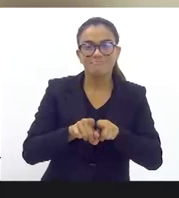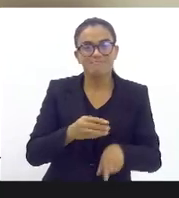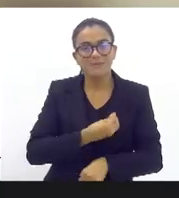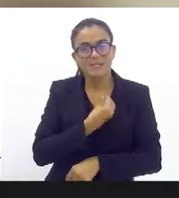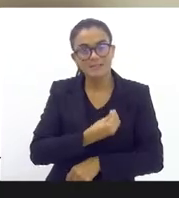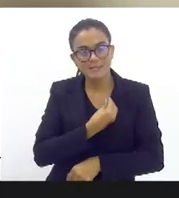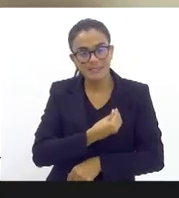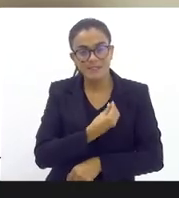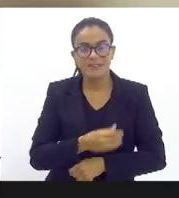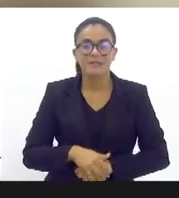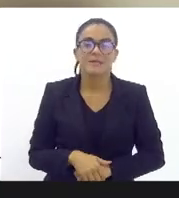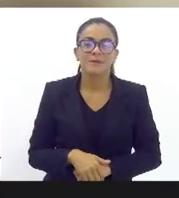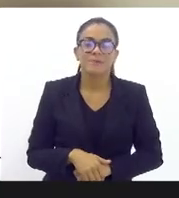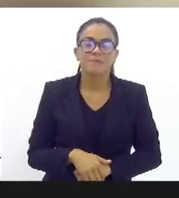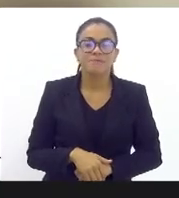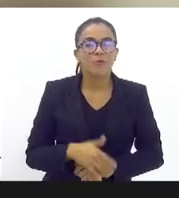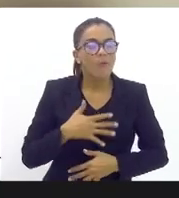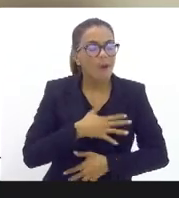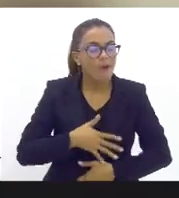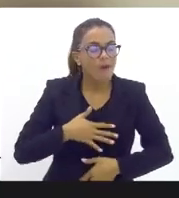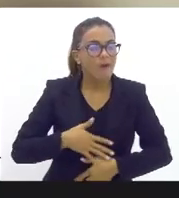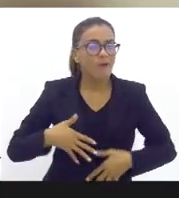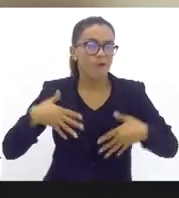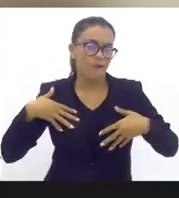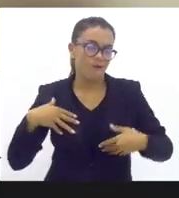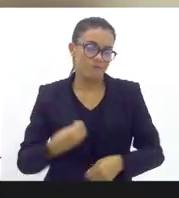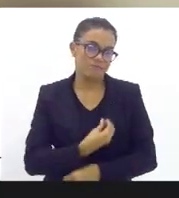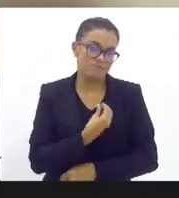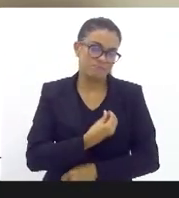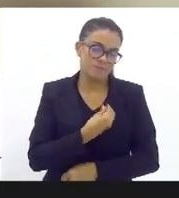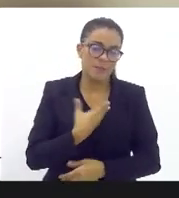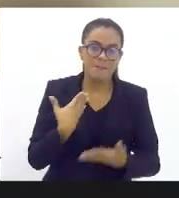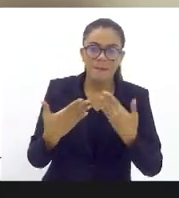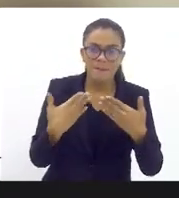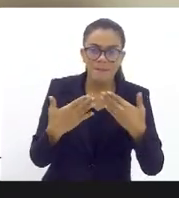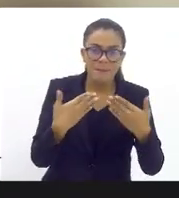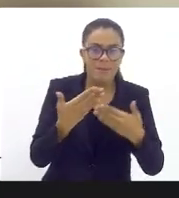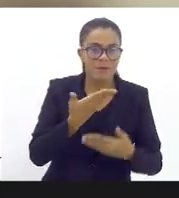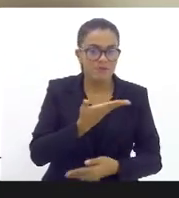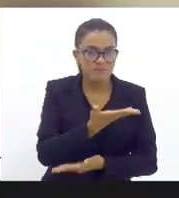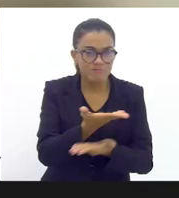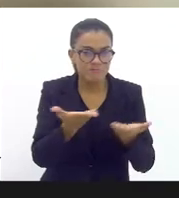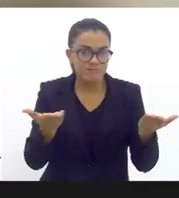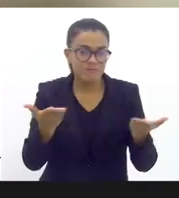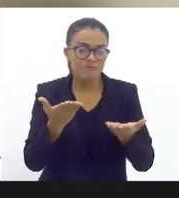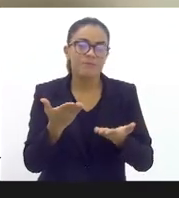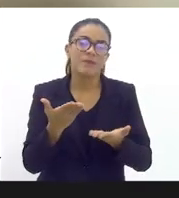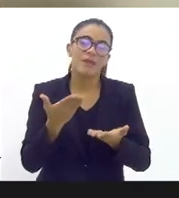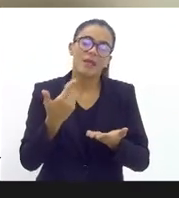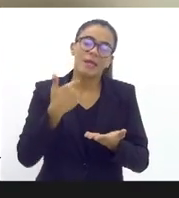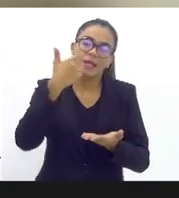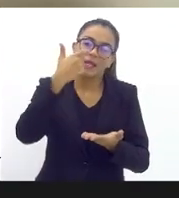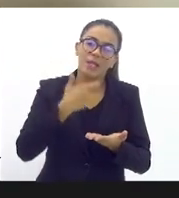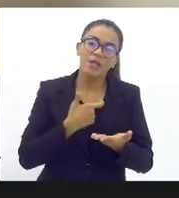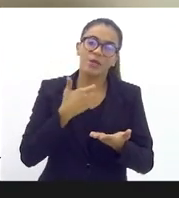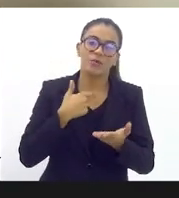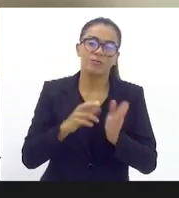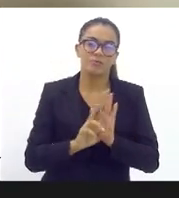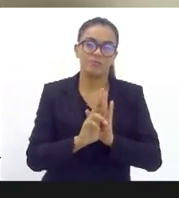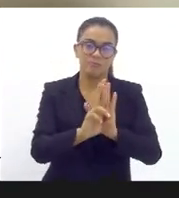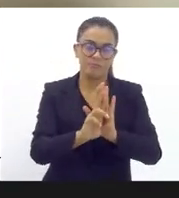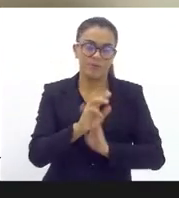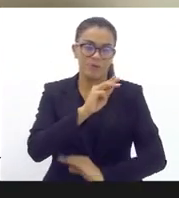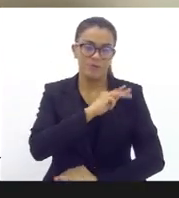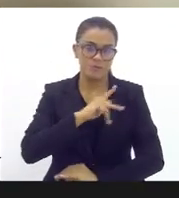presentes. É uma honra, uma satisfação estar aqui falando com vocês. Eu, representando o